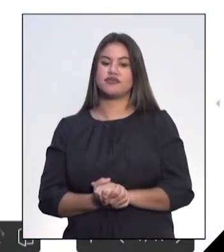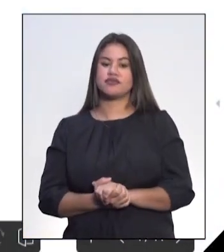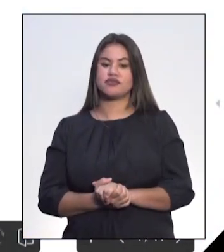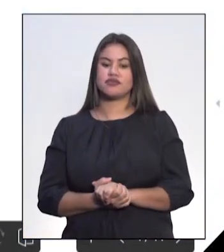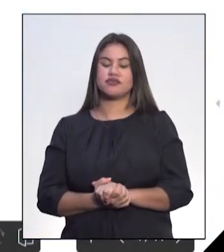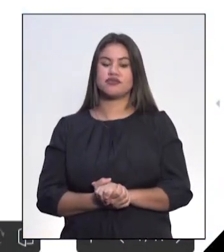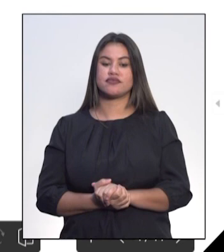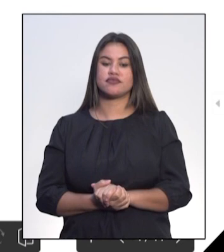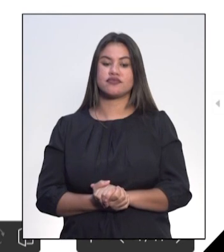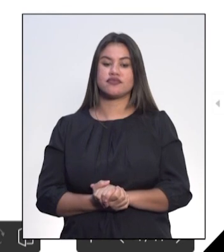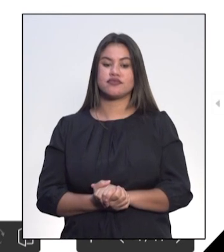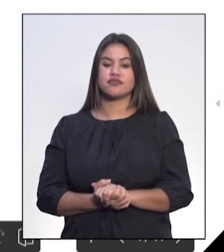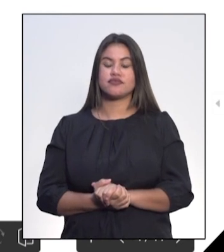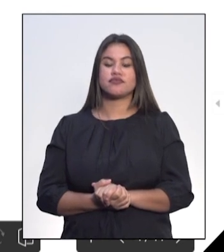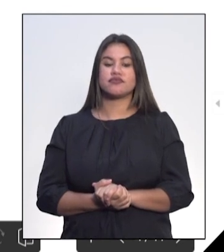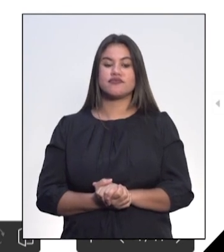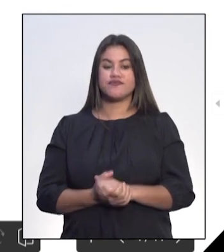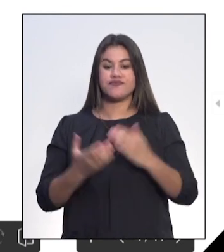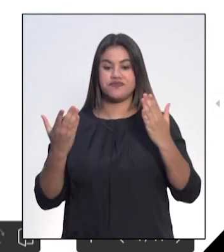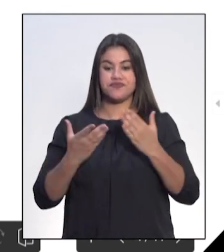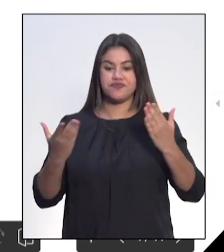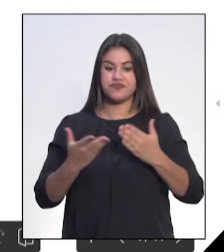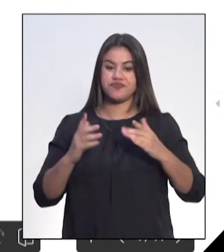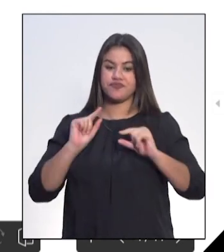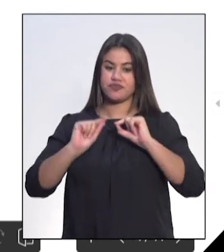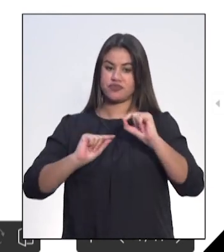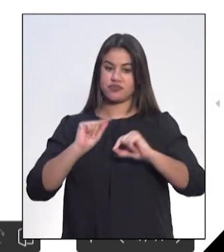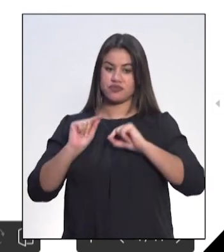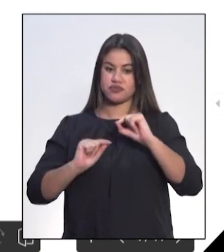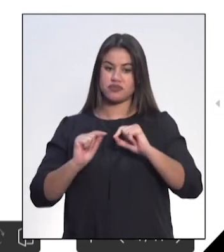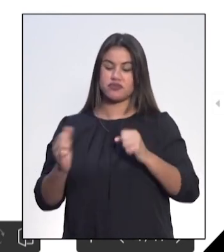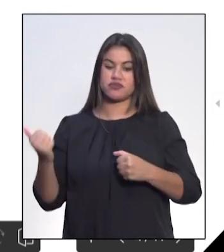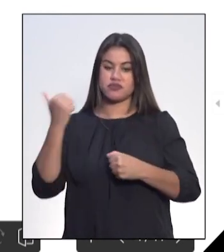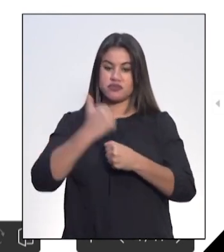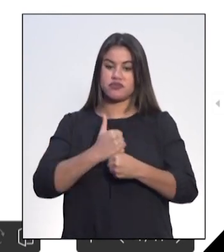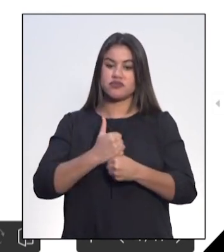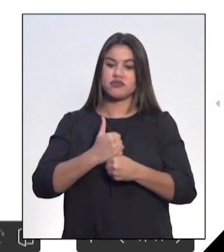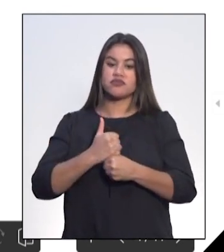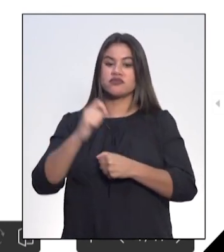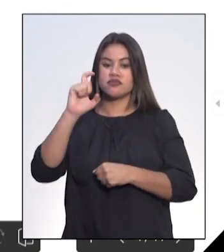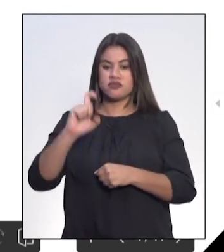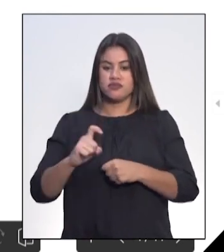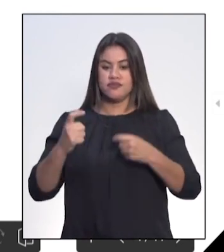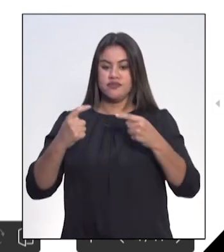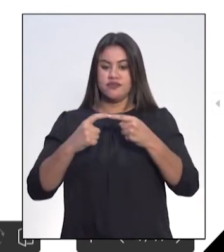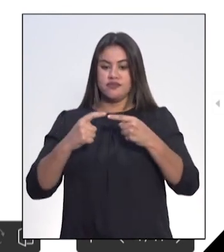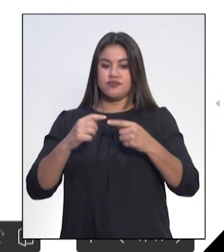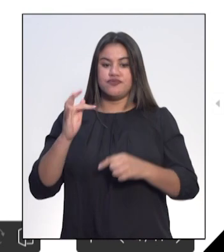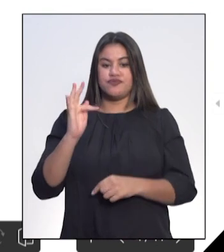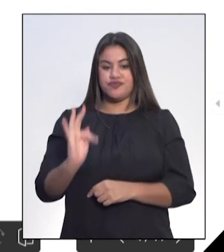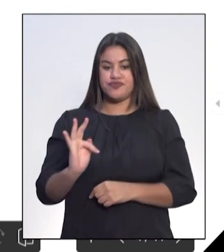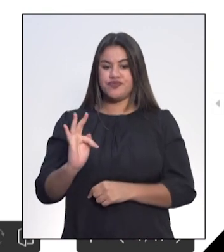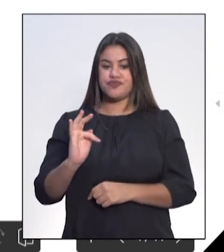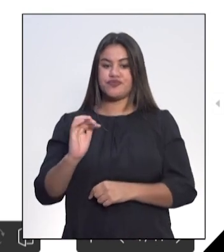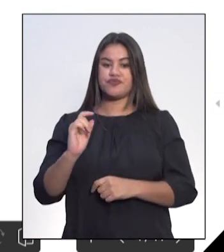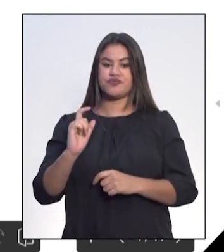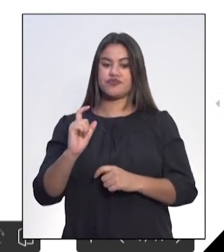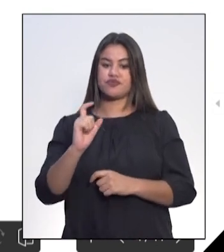não é, tá bom? Muito bom. Agora, eu vou substituir o y, que eu já sei que o y está em função do x. O y